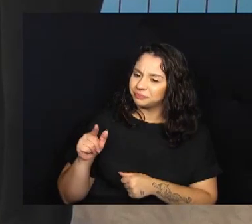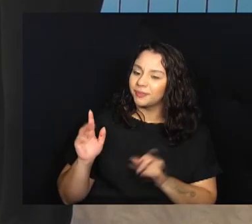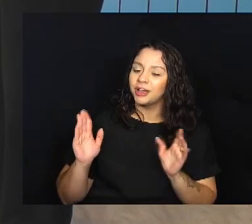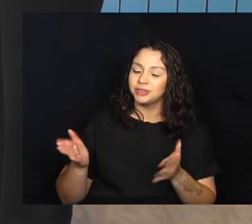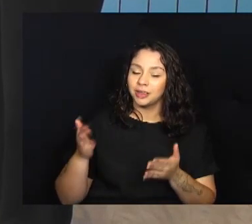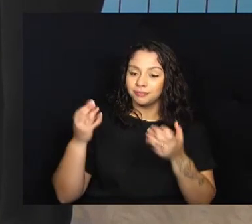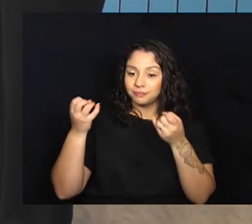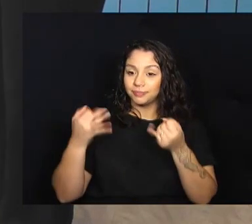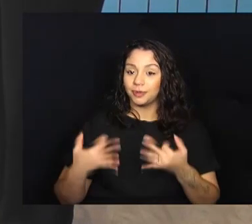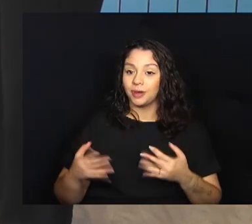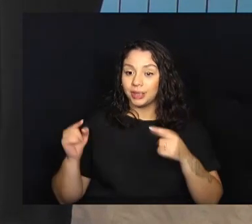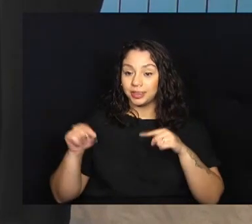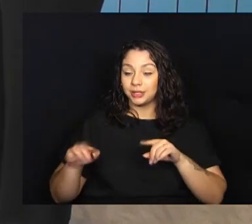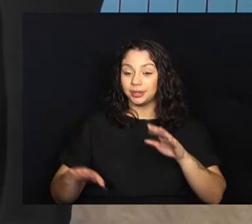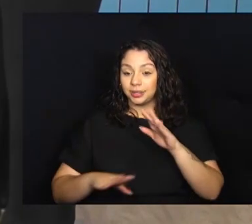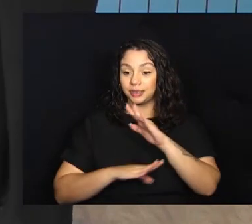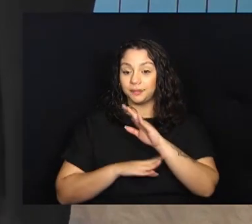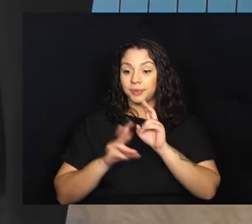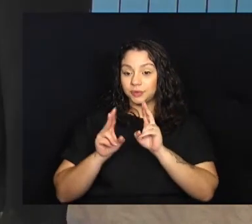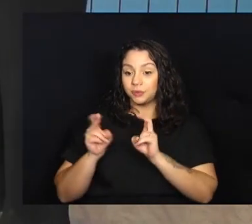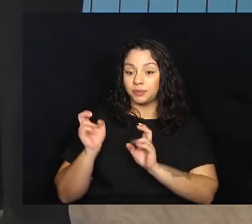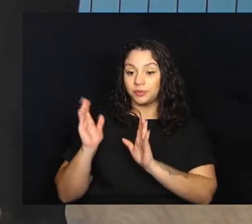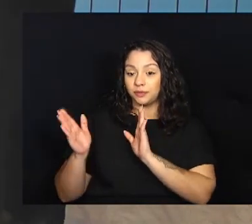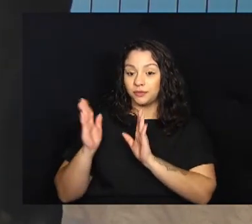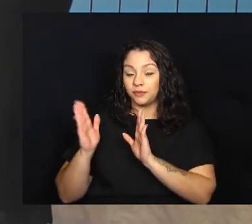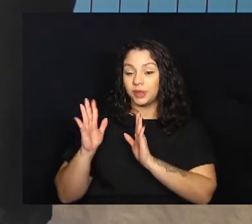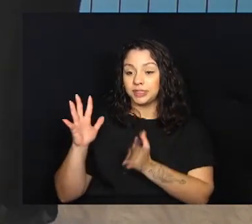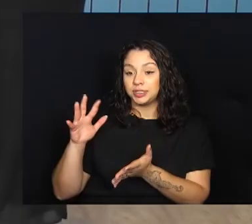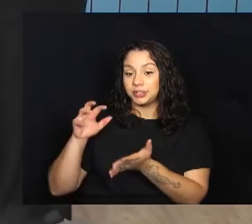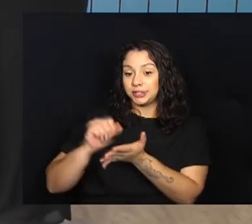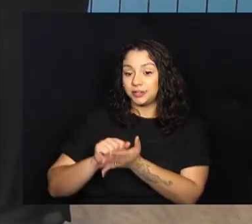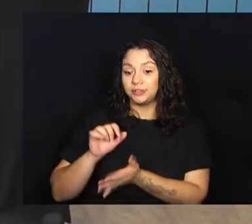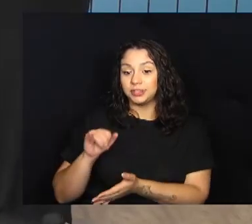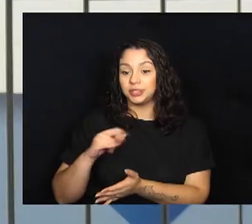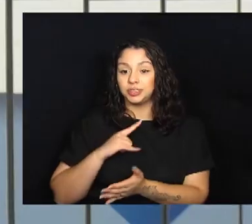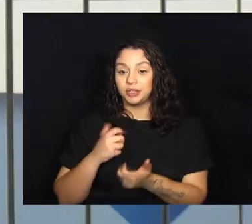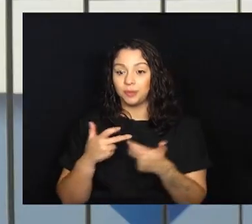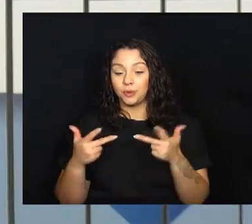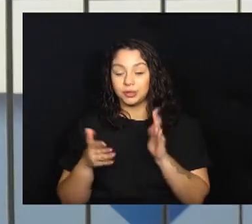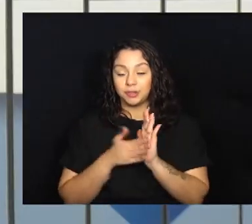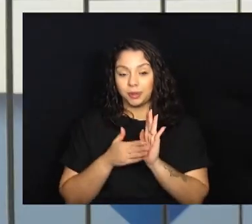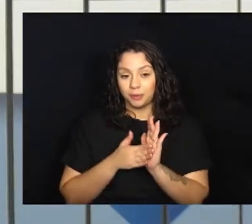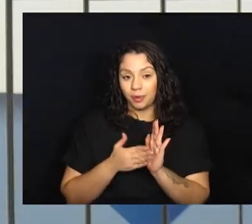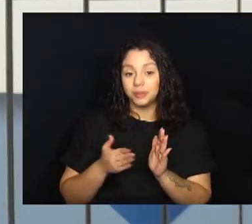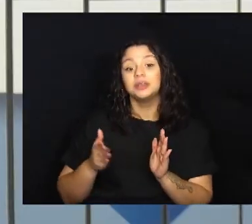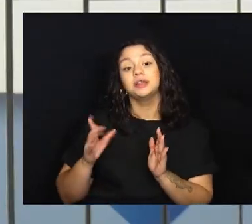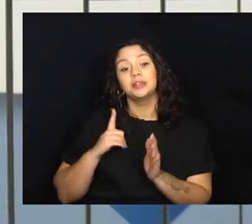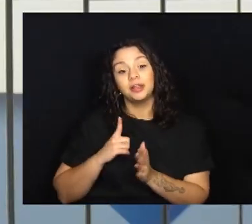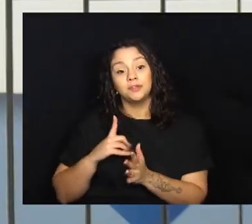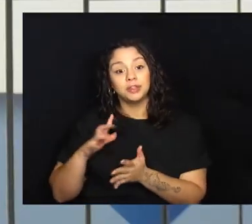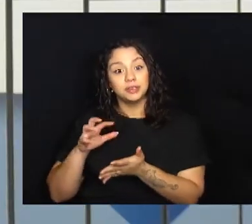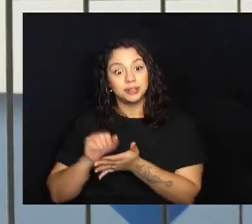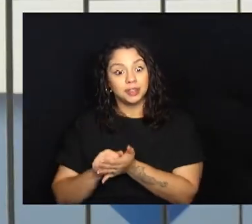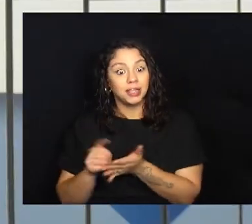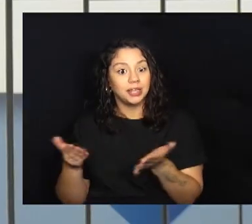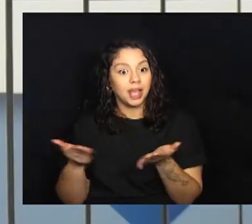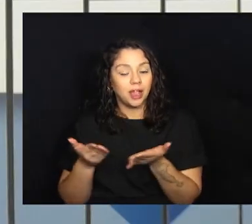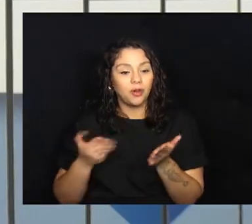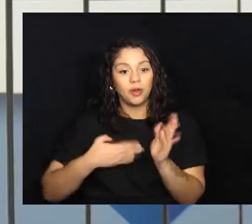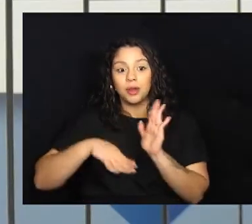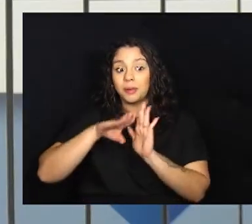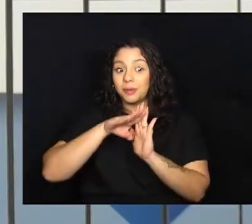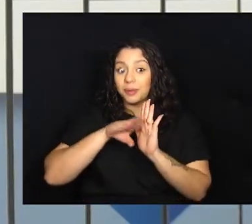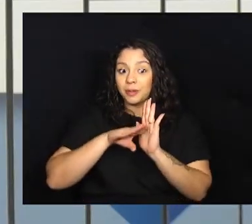Câmara sobre aquela fase das inscrições. Quem tinha um trabalho, quem tinha alguma proposta, fez a inscrição e agora a programação já